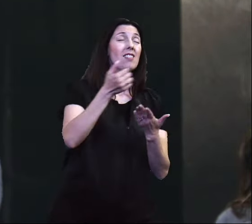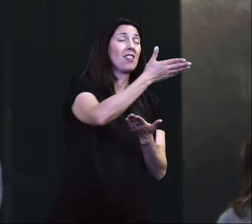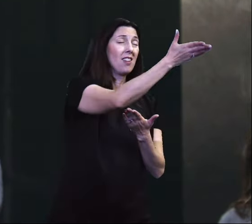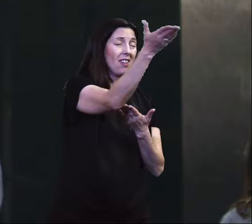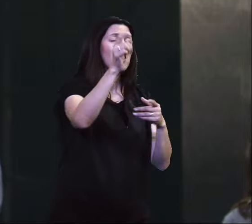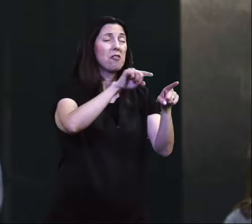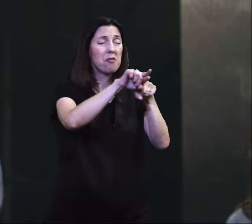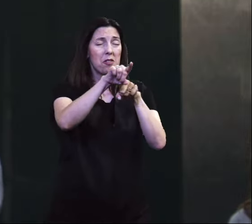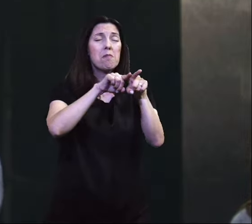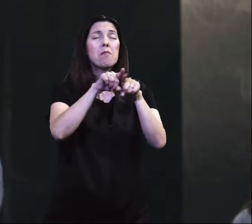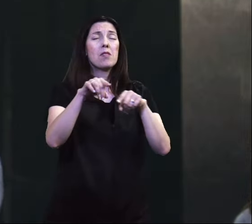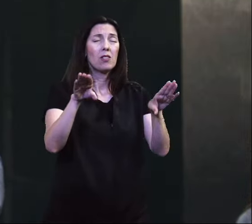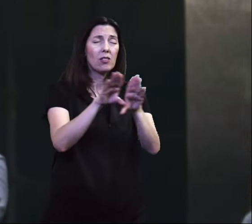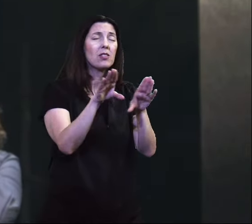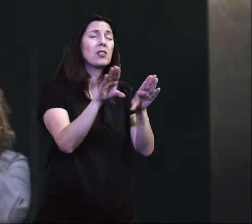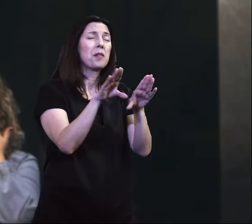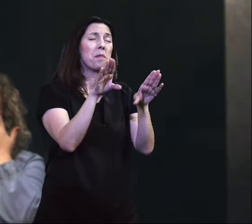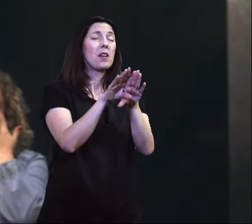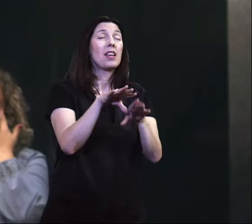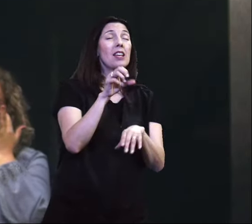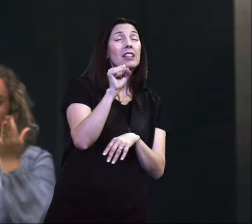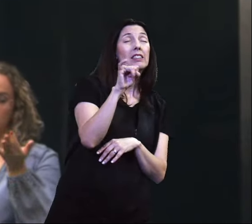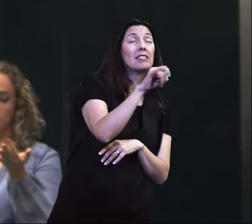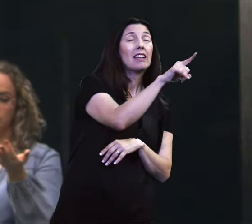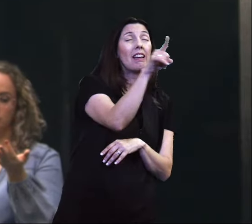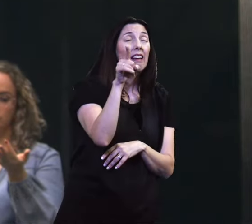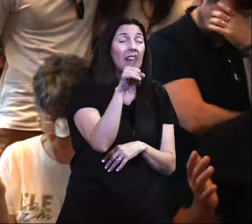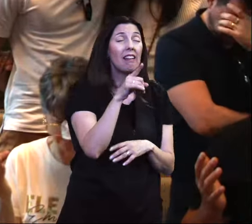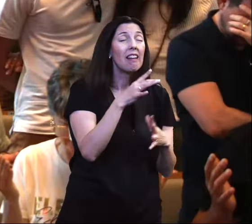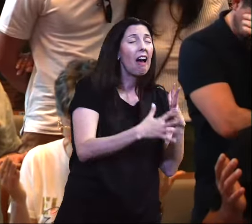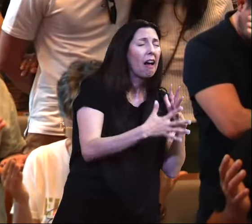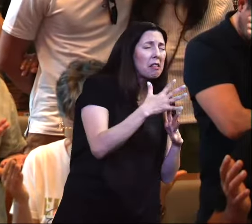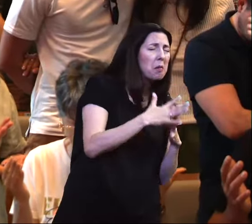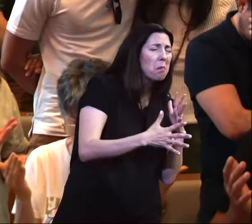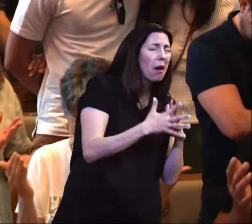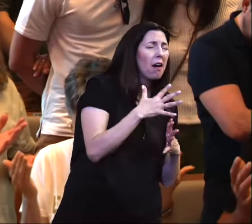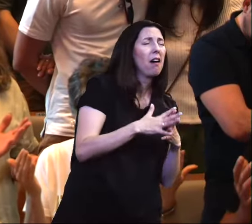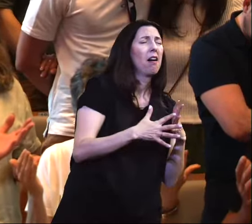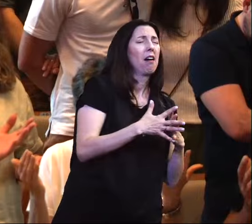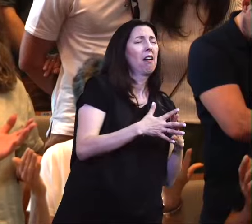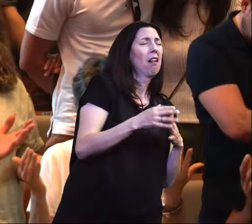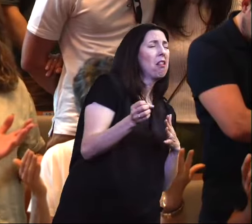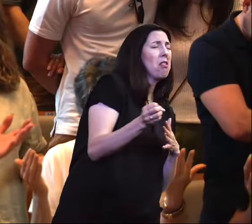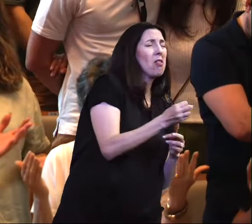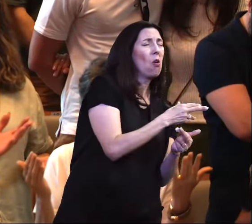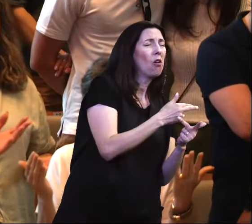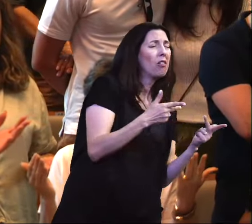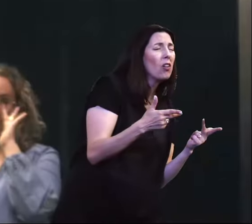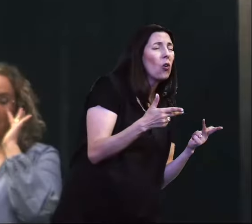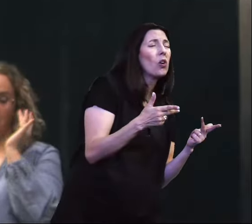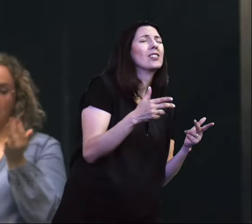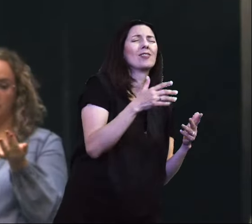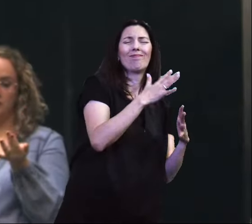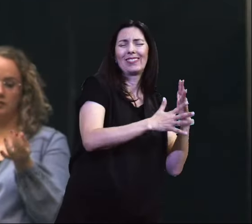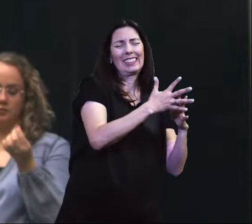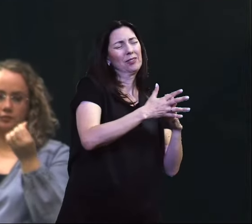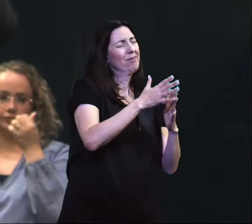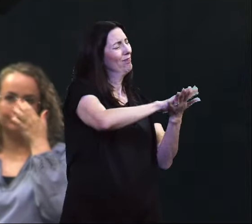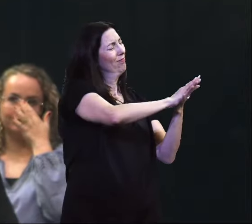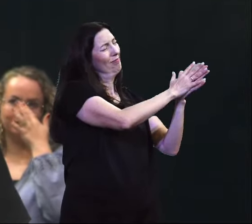meus irmãos. Se existe algo nos impedindo de viver o novo de Deus, entregamos diante do